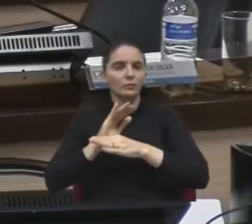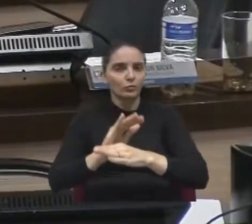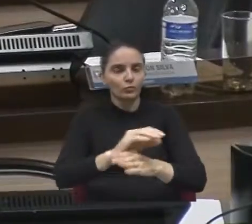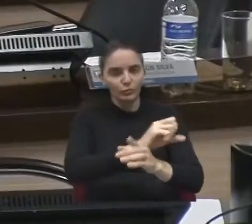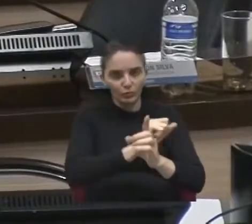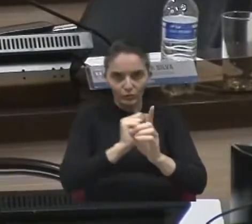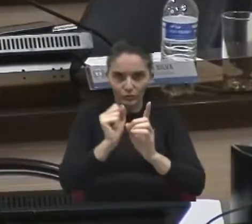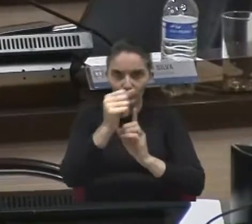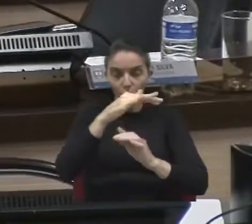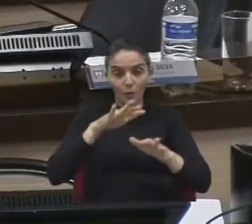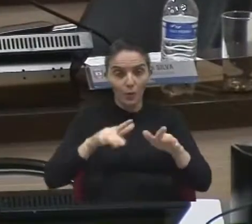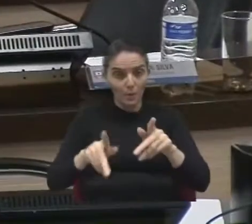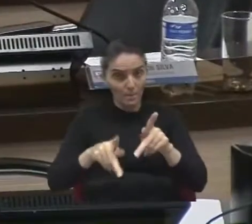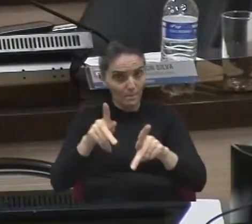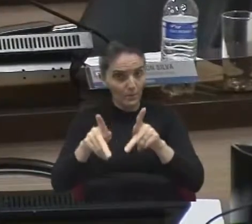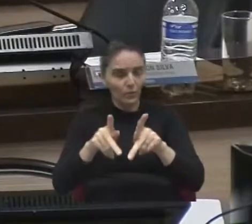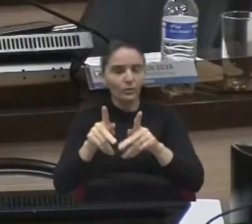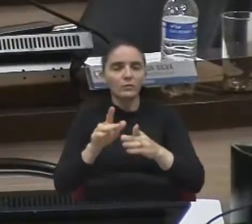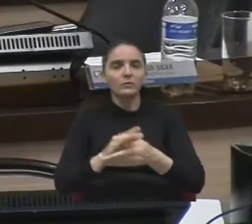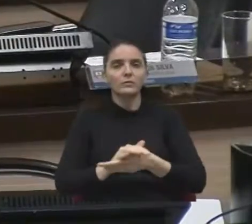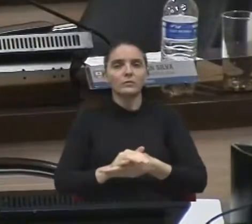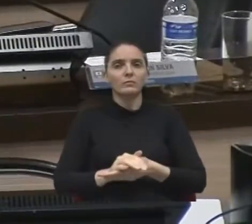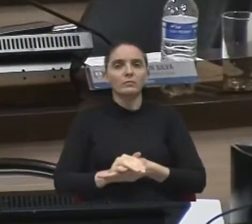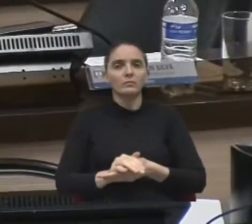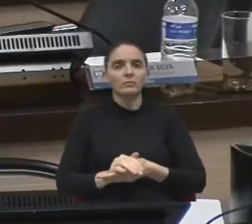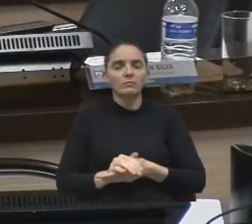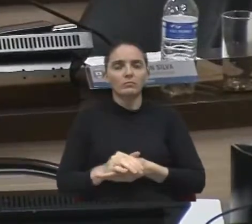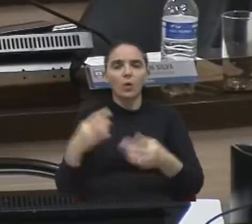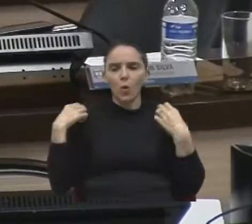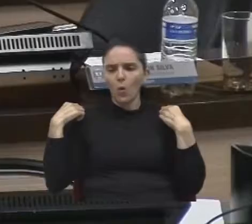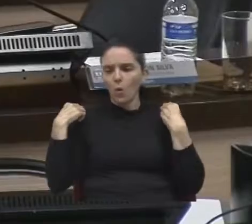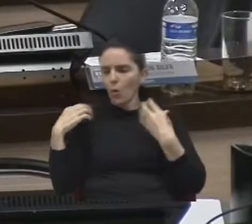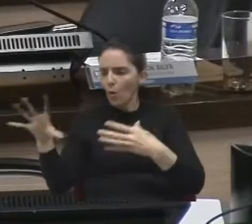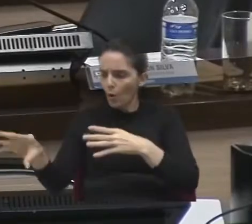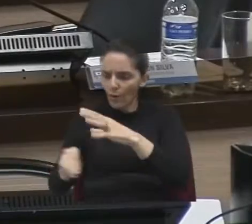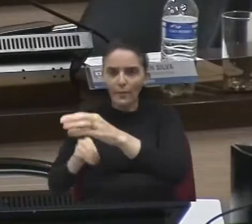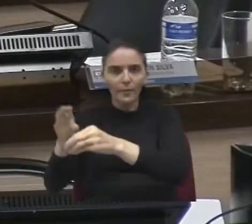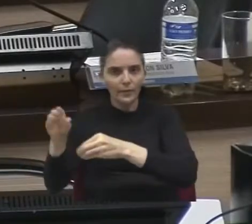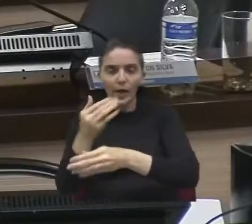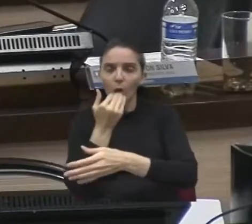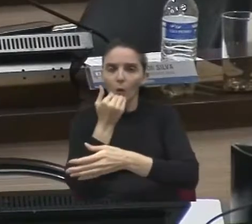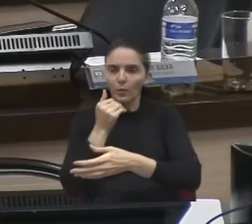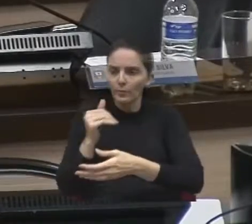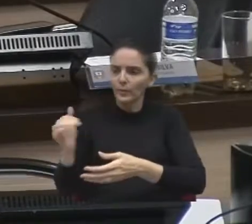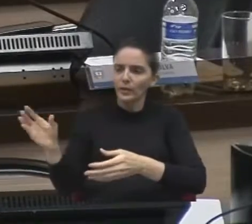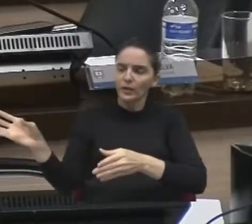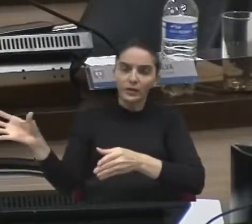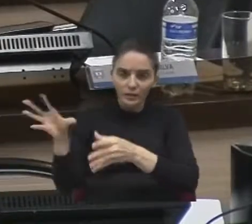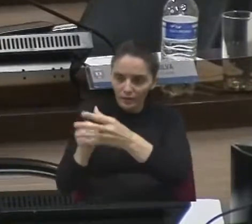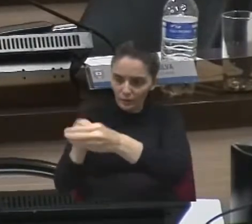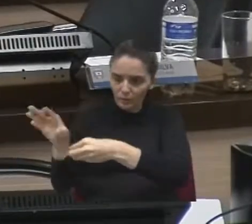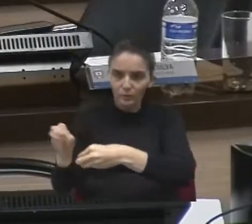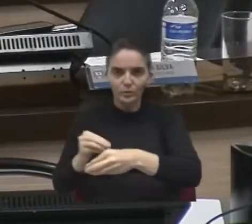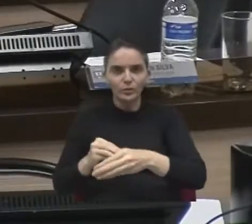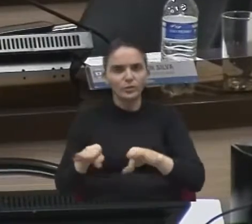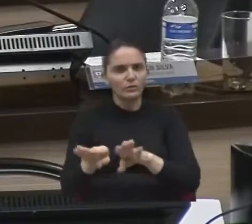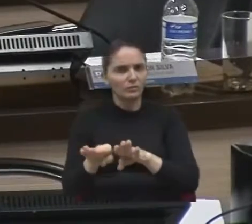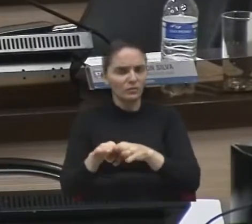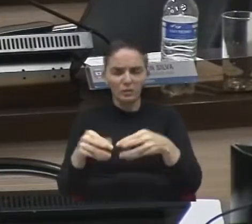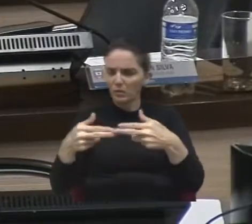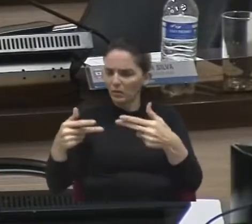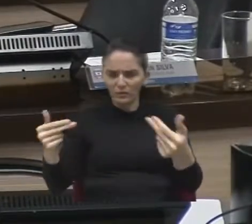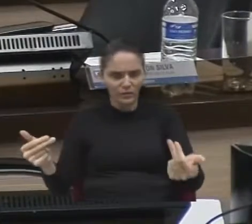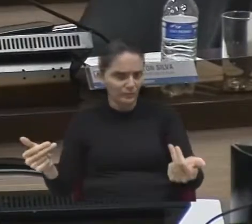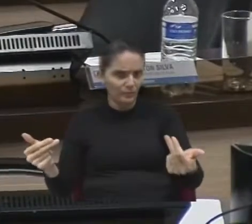população através de coleta de agasalhos, através de coleta de alimentos, através de chás beneficentes e através de muitos